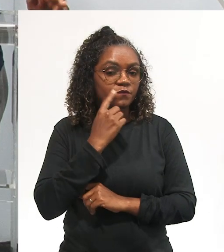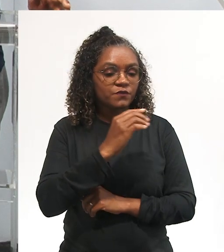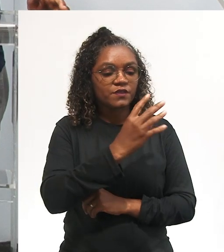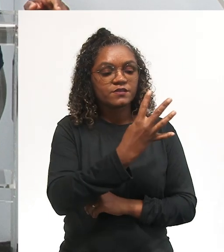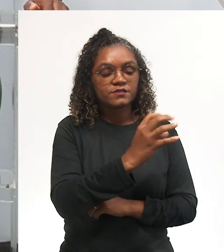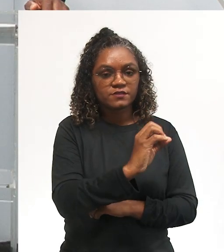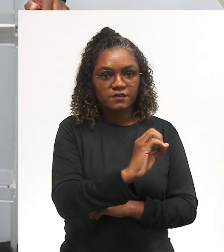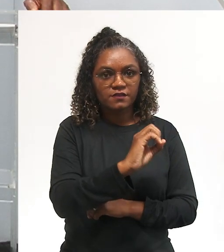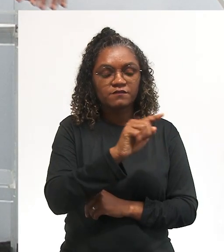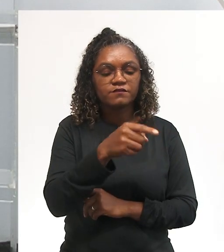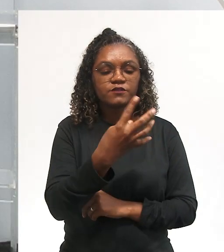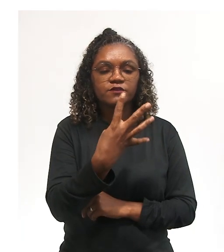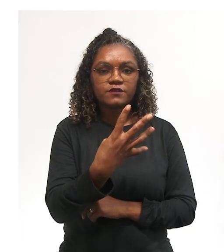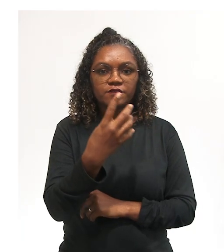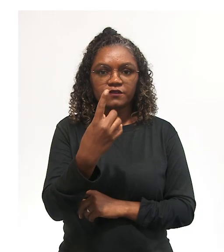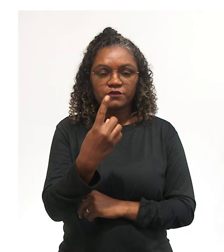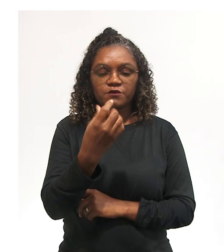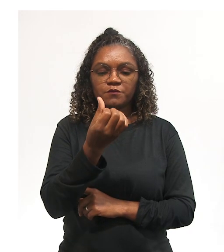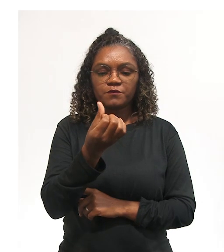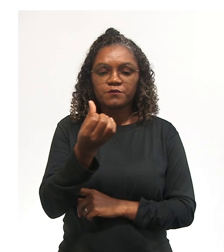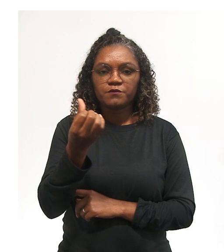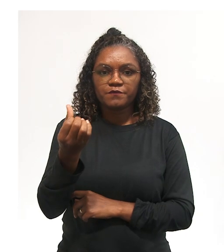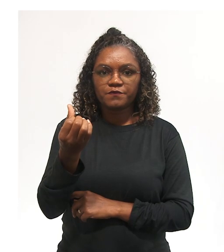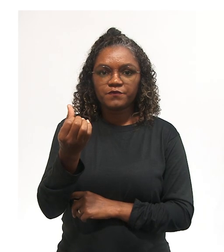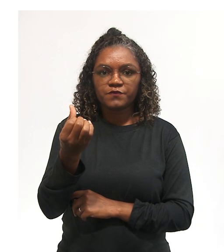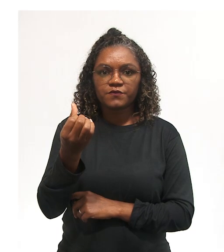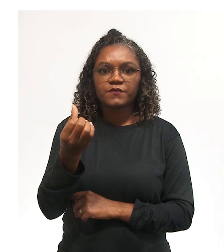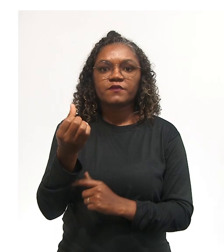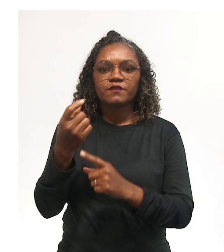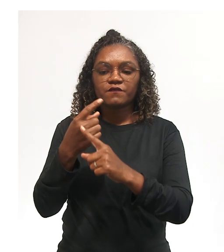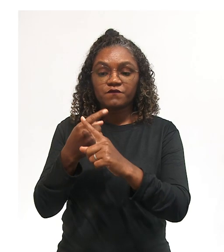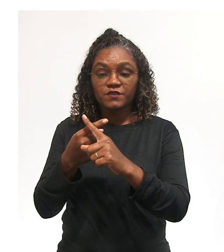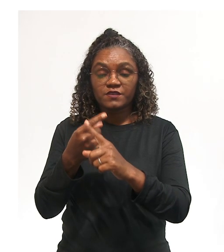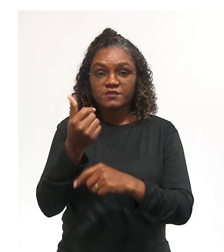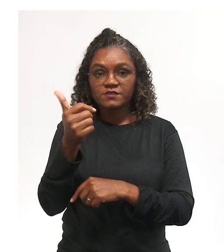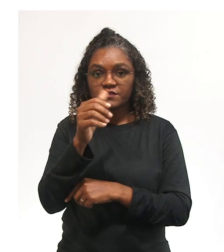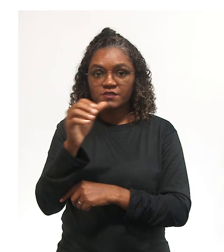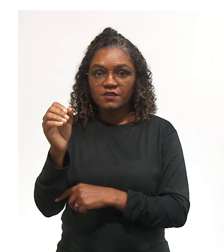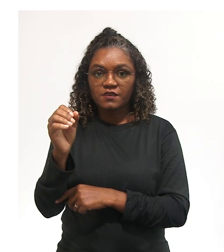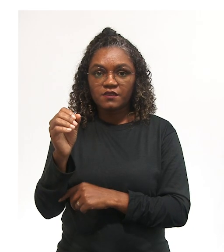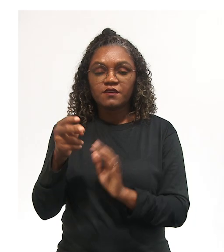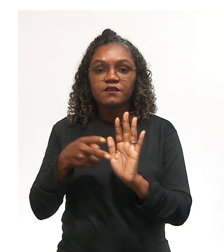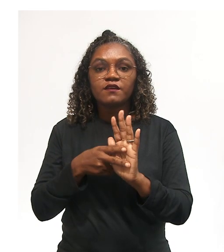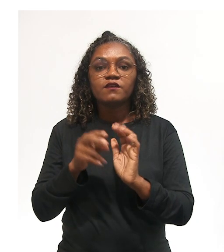0,41666 vezes 100 vai dar, então, a porcentagem de